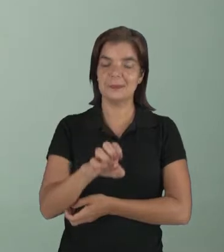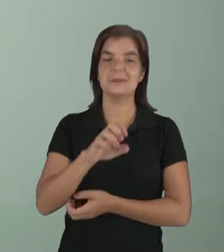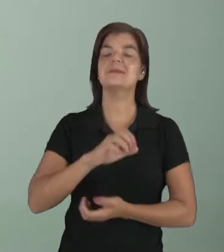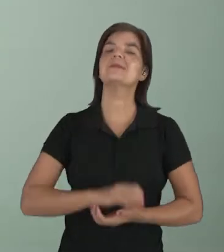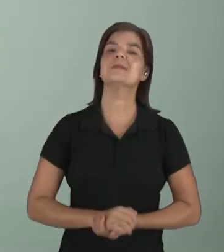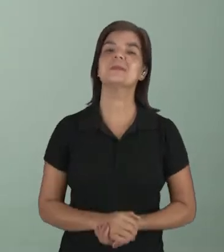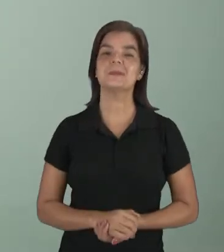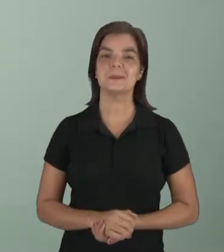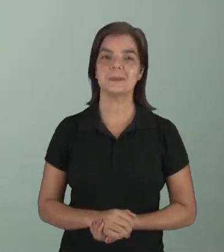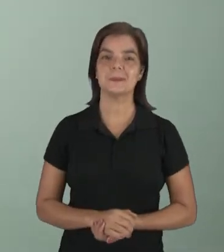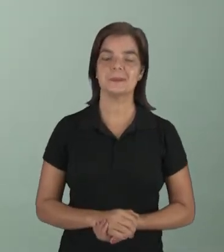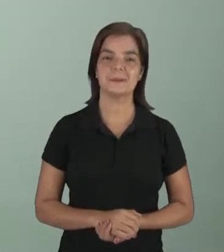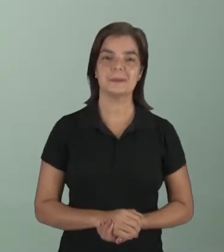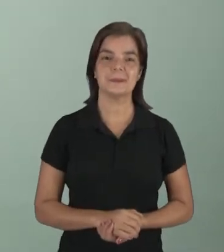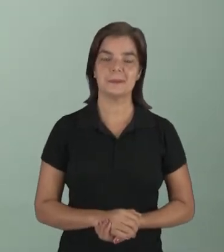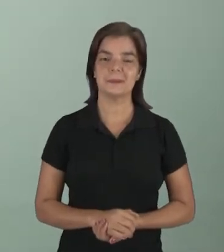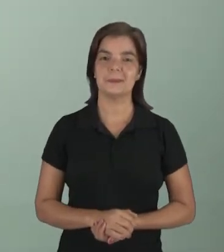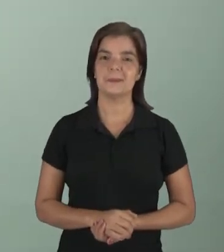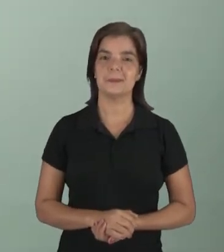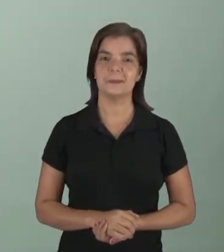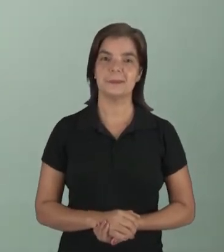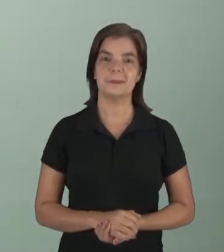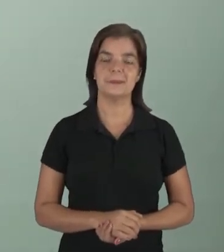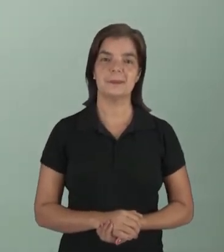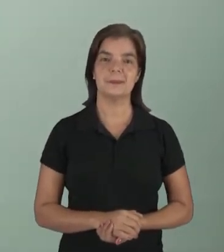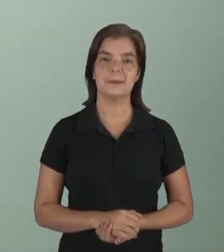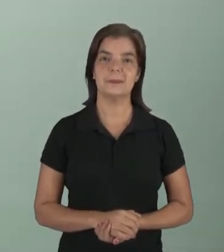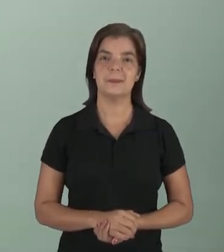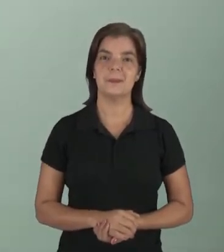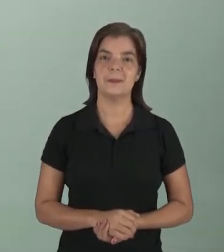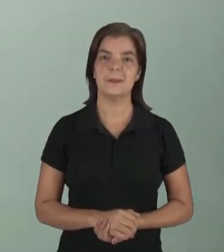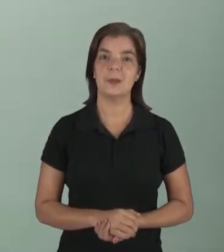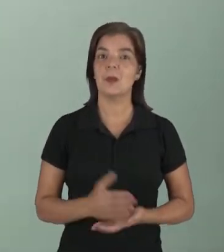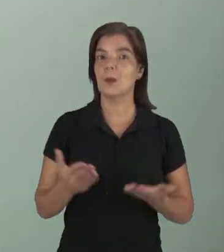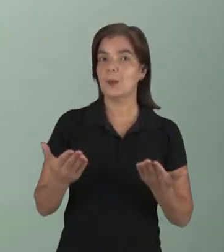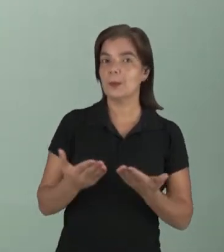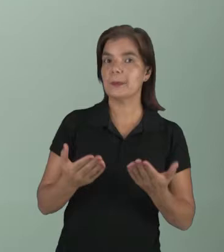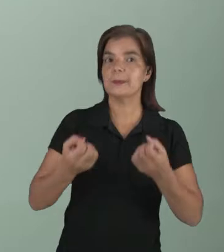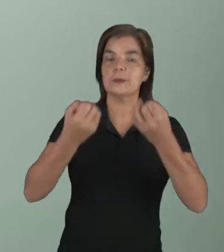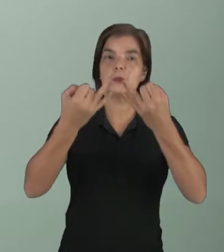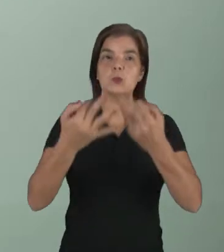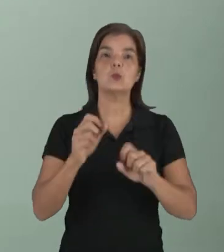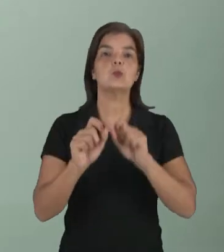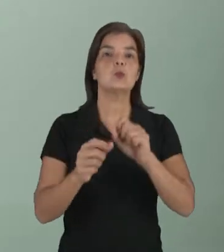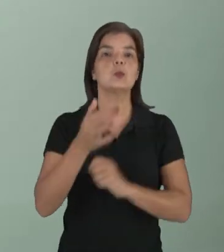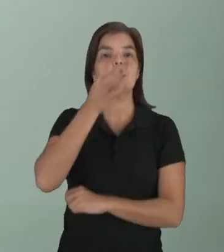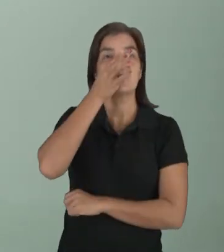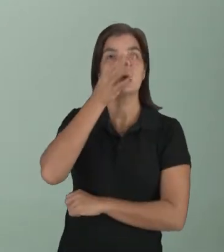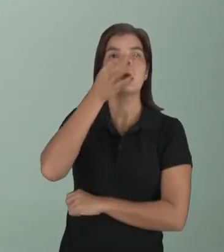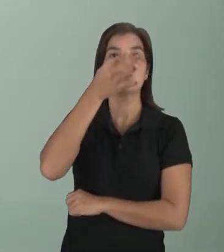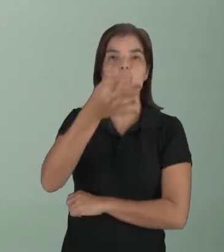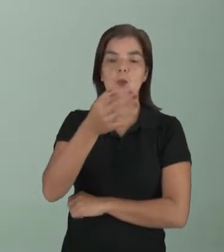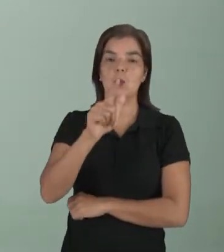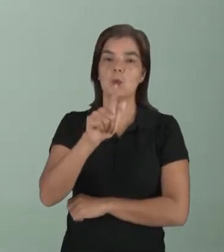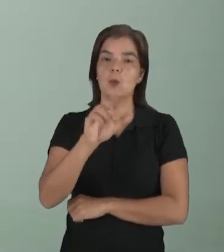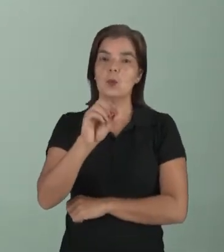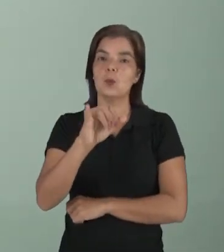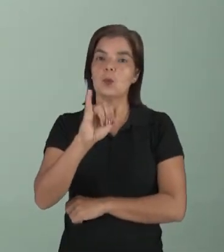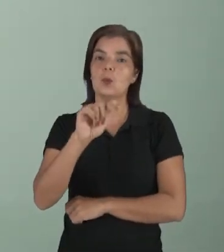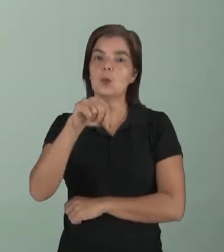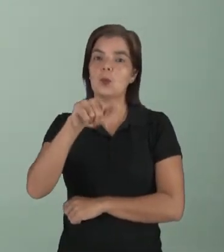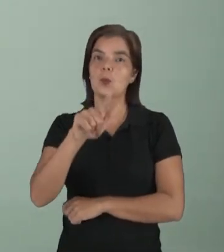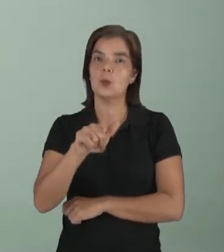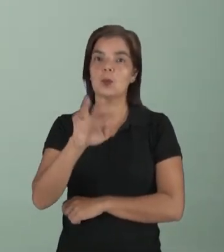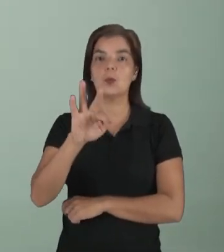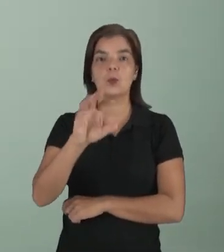bem. Meu nome é Jaqueline e sejam bem-vindos às nossas aulas de inglês. Hoje nós vamos falar um pouquinho sobre futuro com going to.